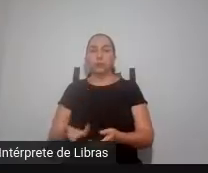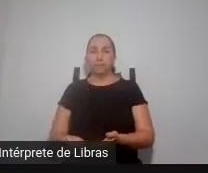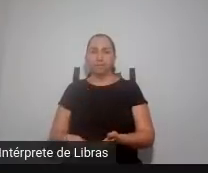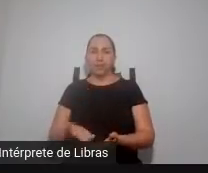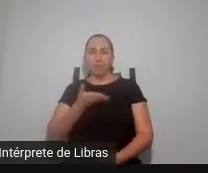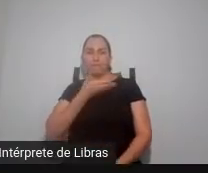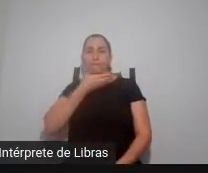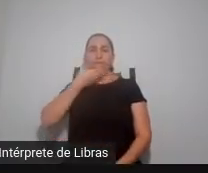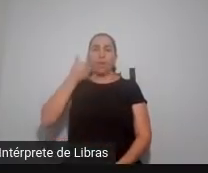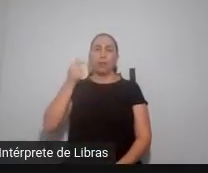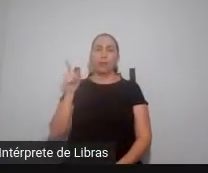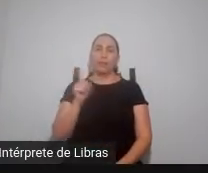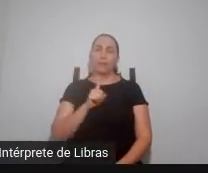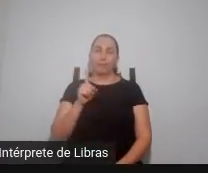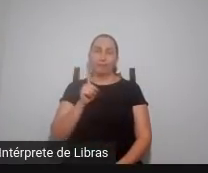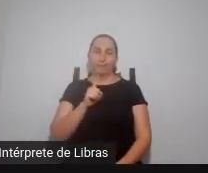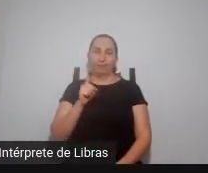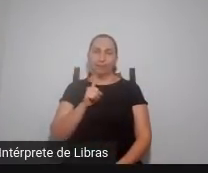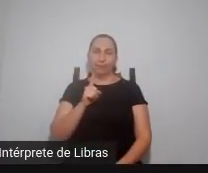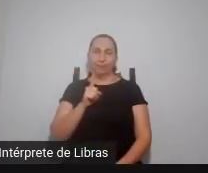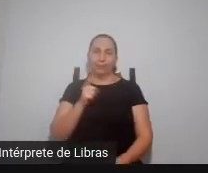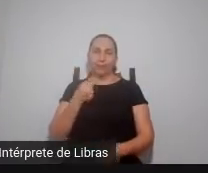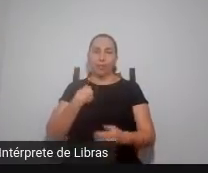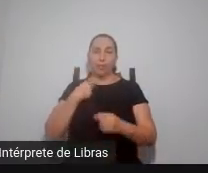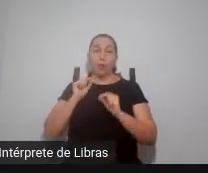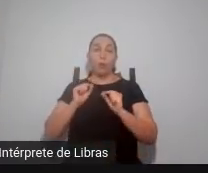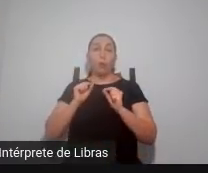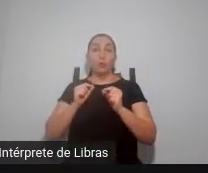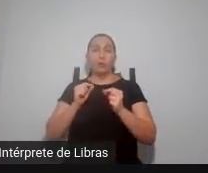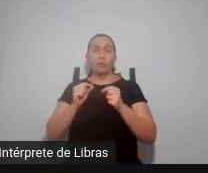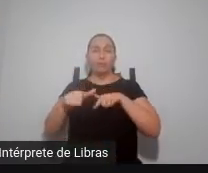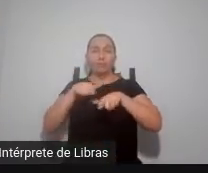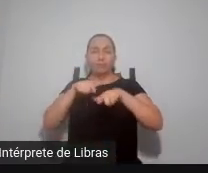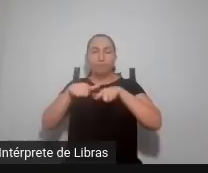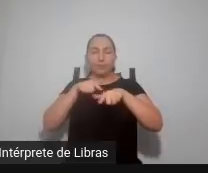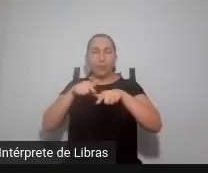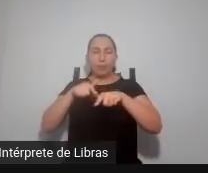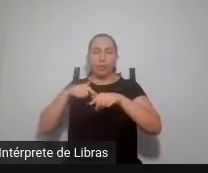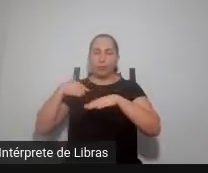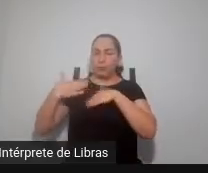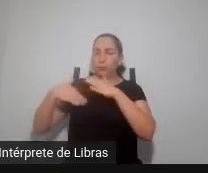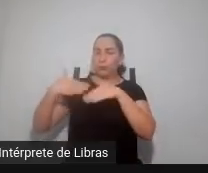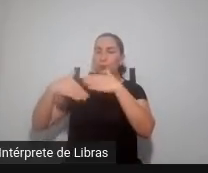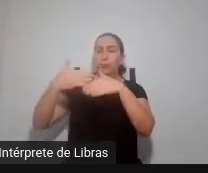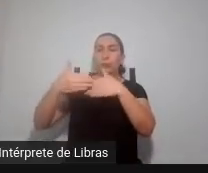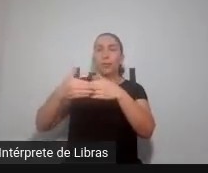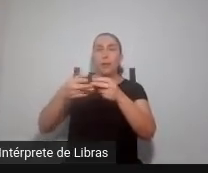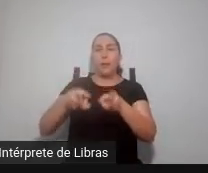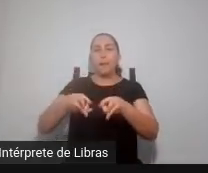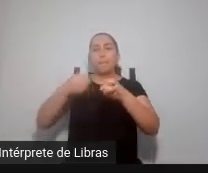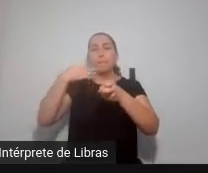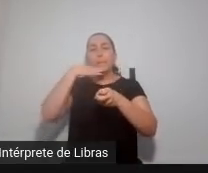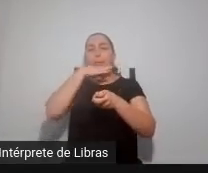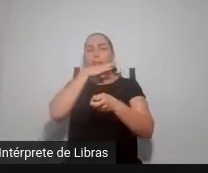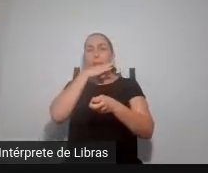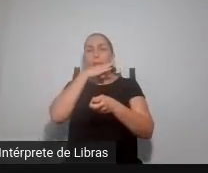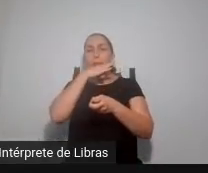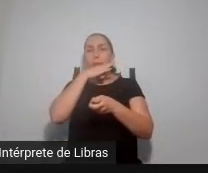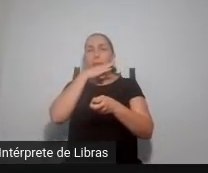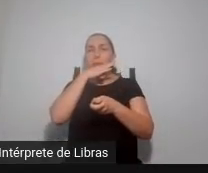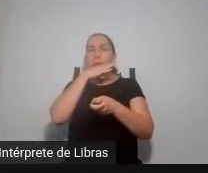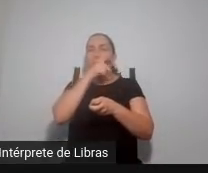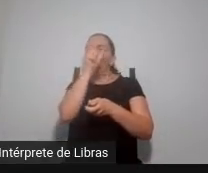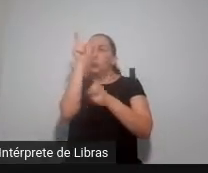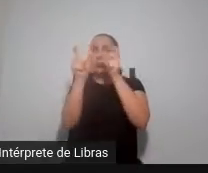gente oferece e a percepção do outro tem uma distância. E tem uma ideia de que.